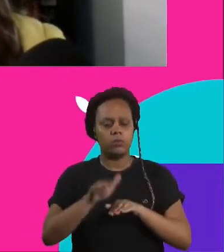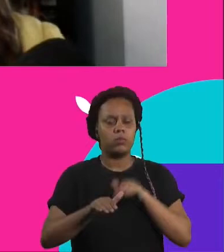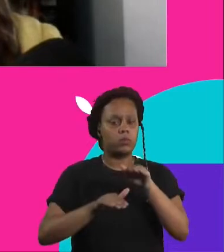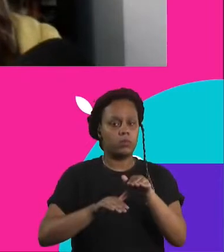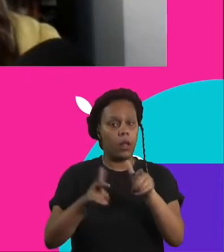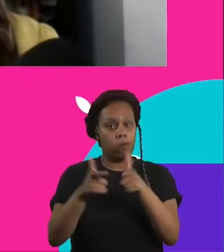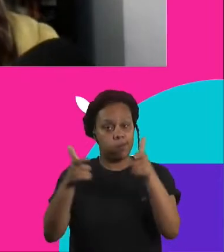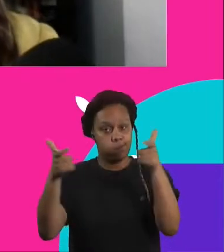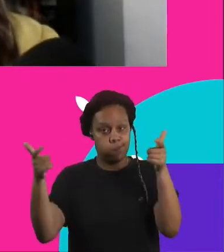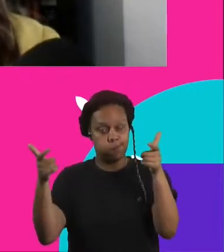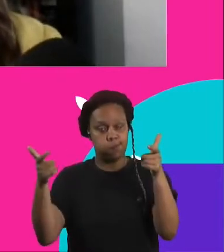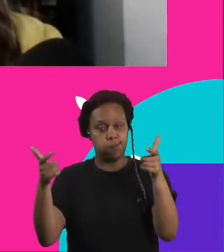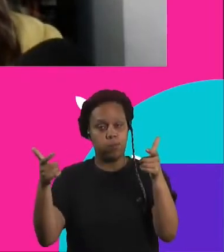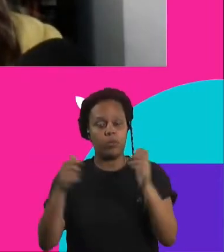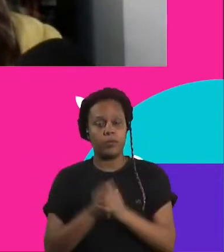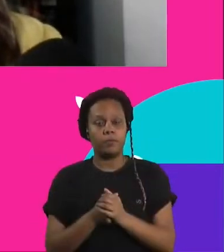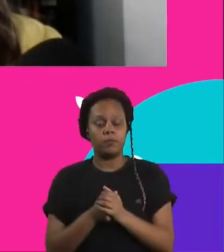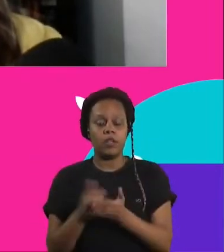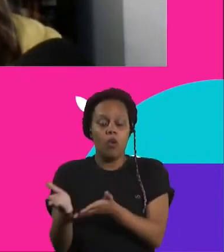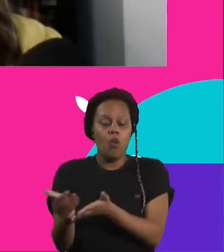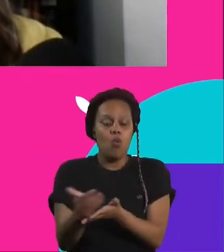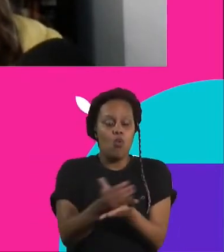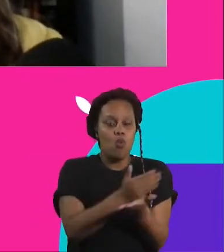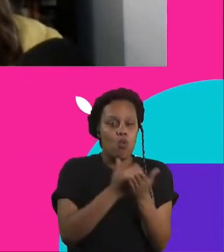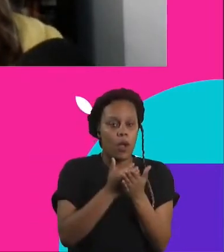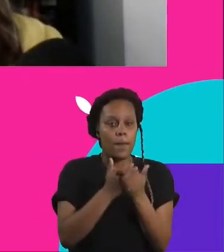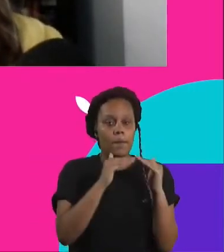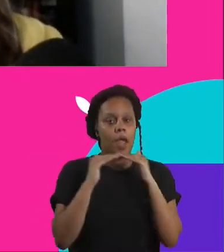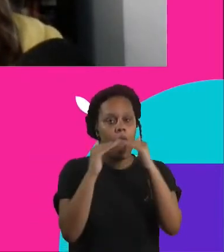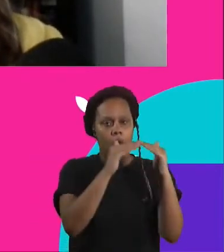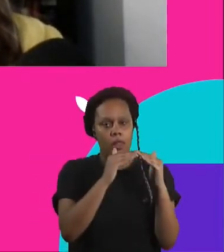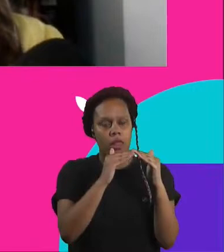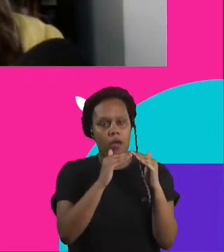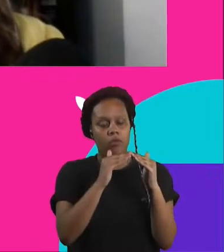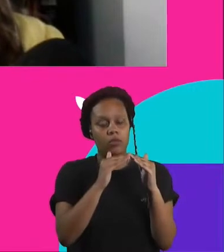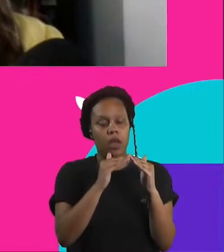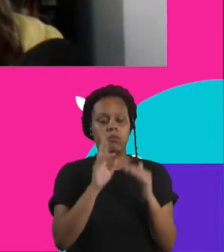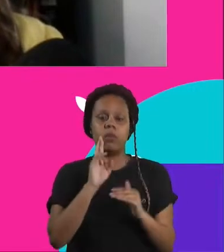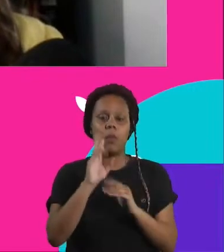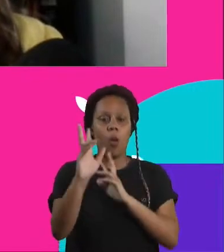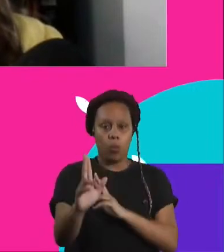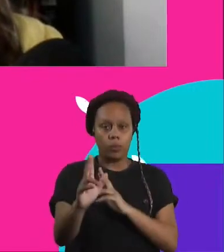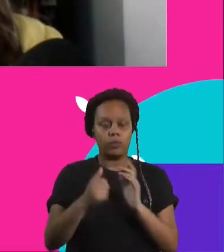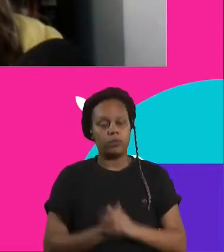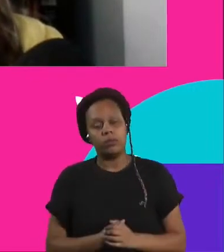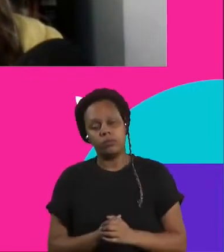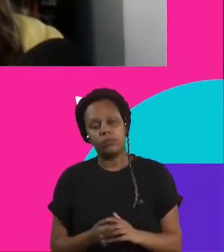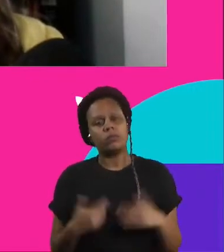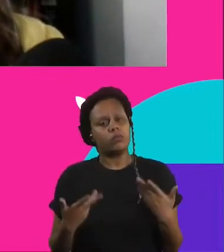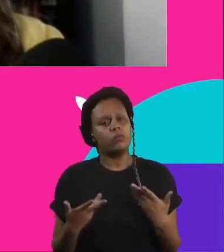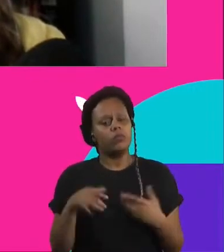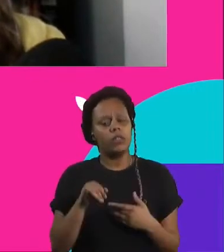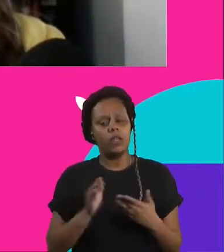maioria dos casos, né, eles vão levar, entre aspas, a esse mesmo resultado. Mas se eles, né, se eles se